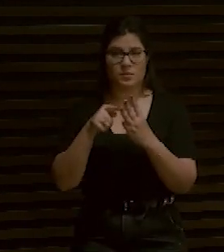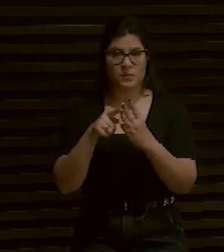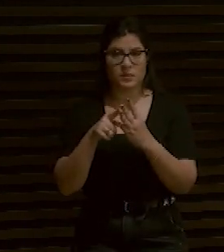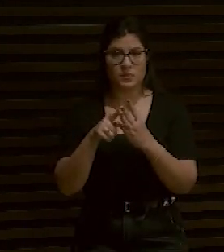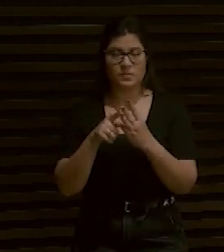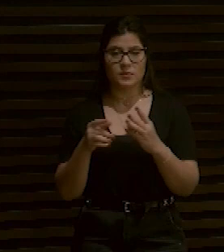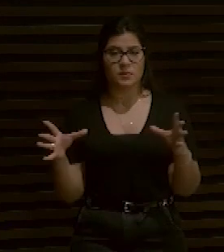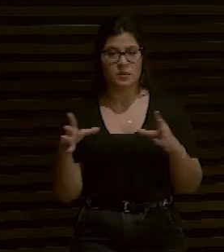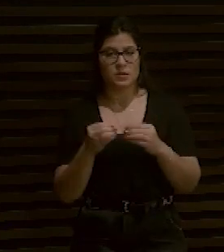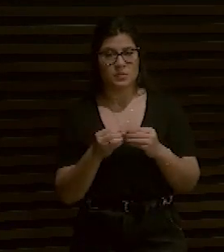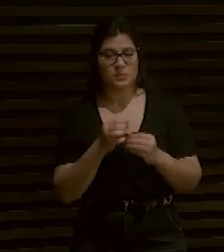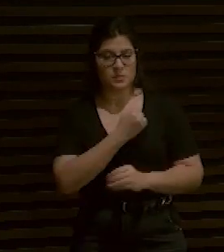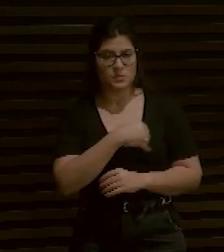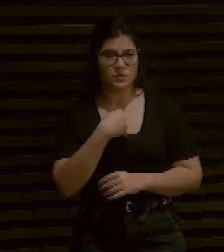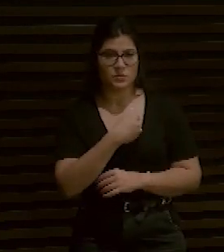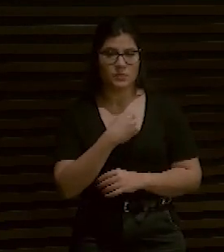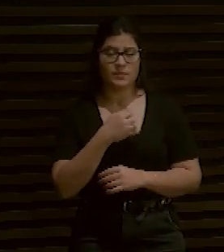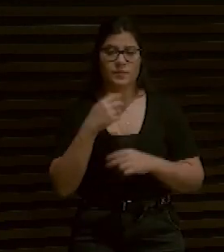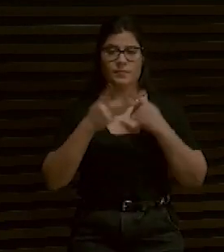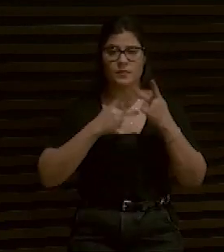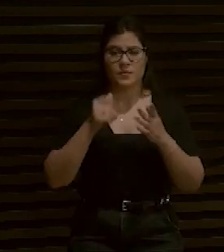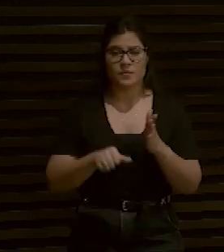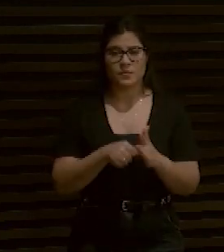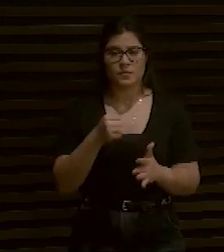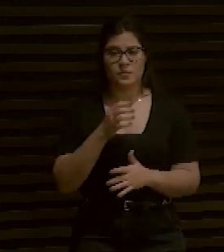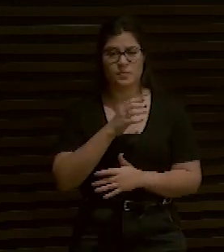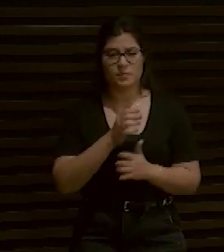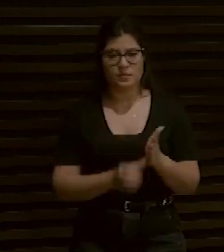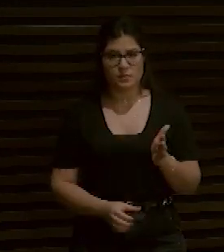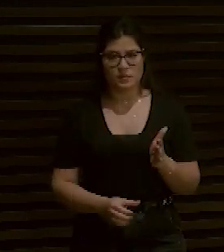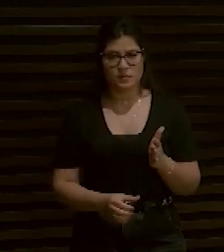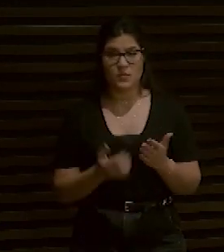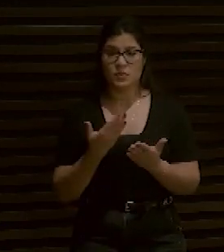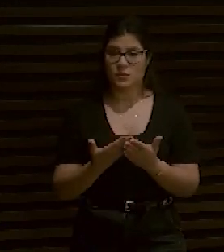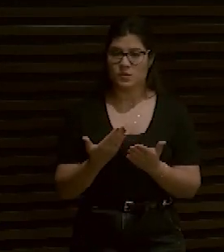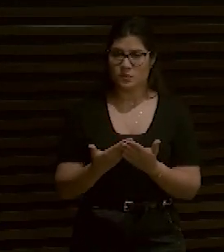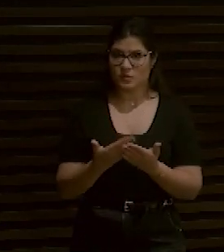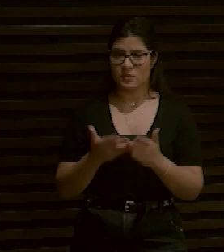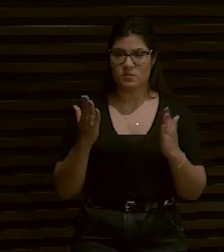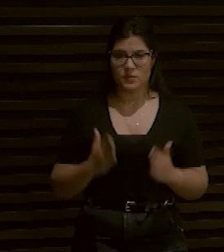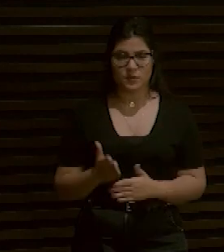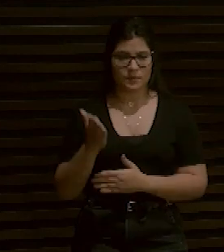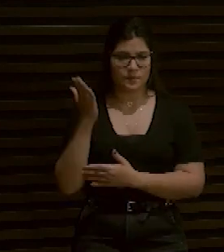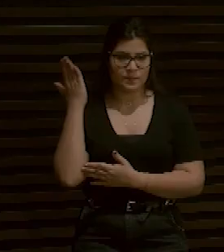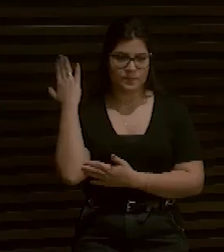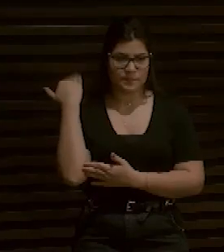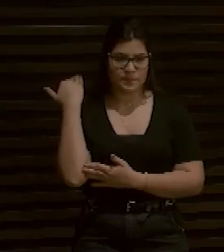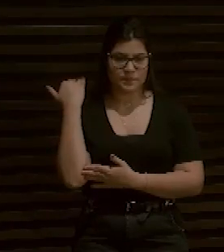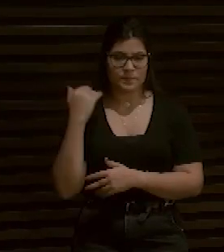resumem o que João fala neste primeiro capítulo e que nós estudamos alguns meses atrás. E na exposição de